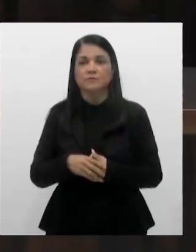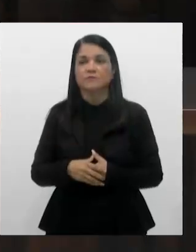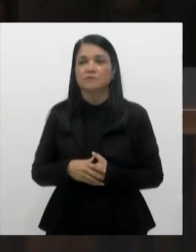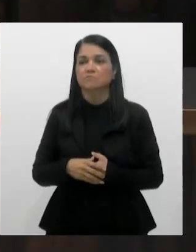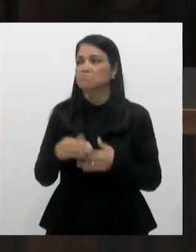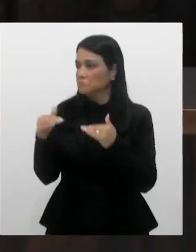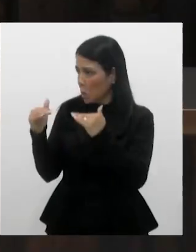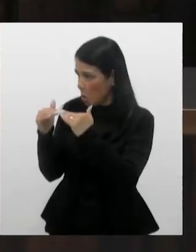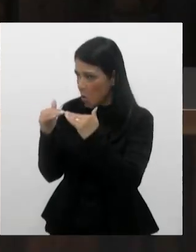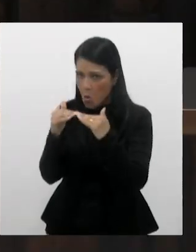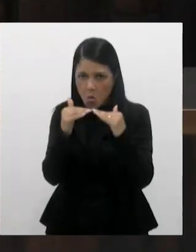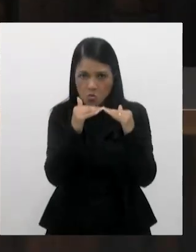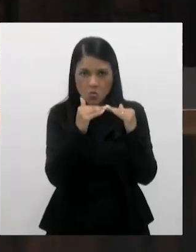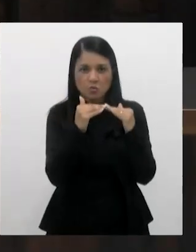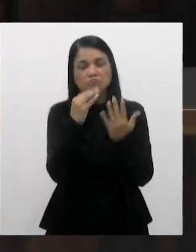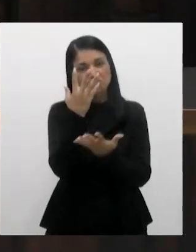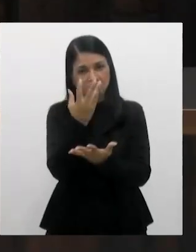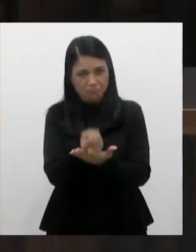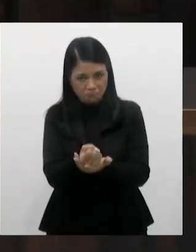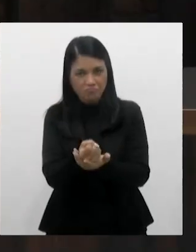Todos concordam? Deferido.